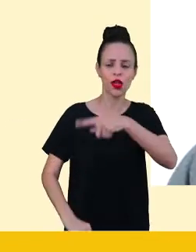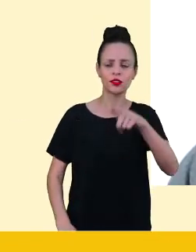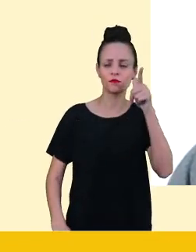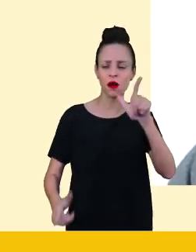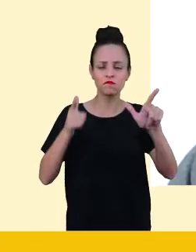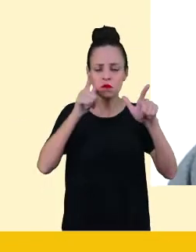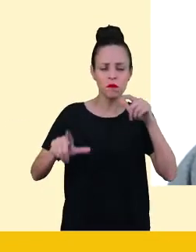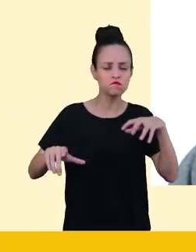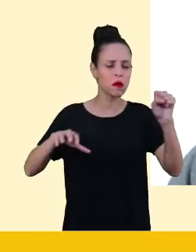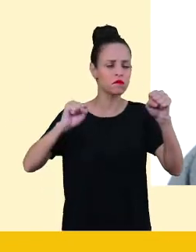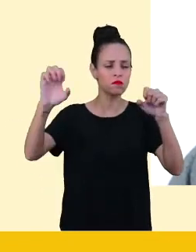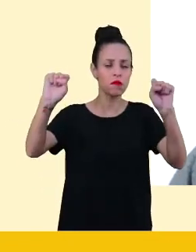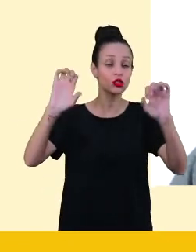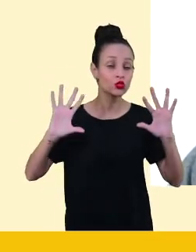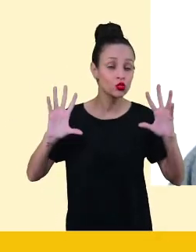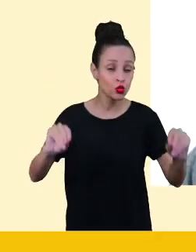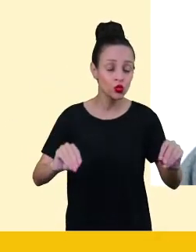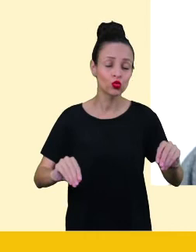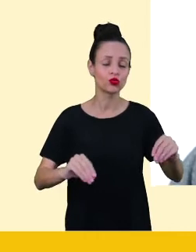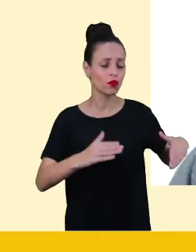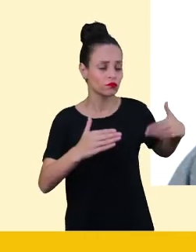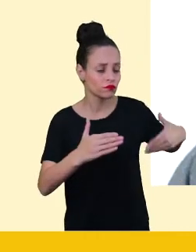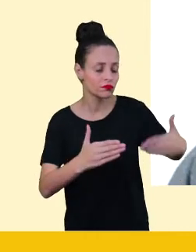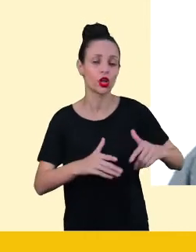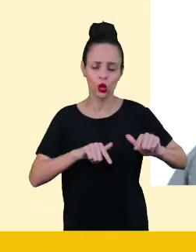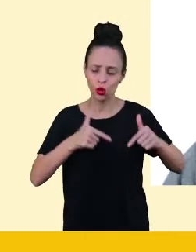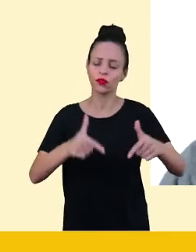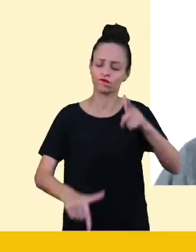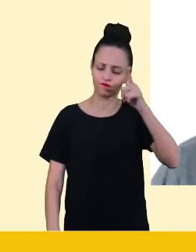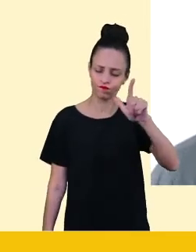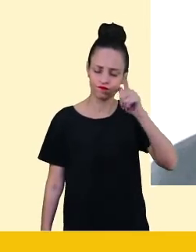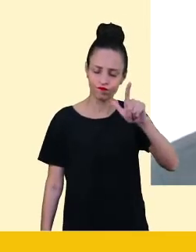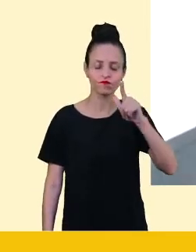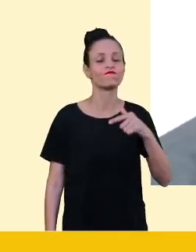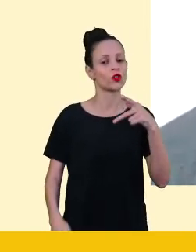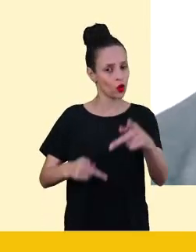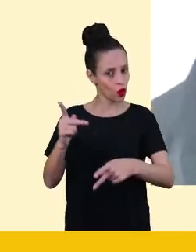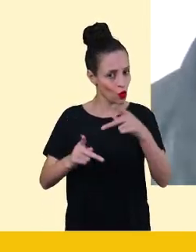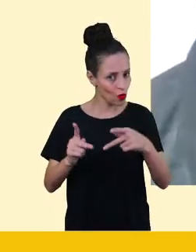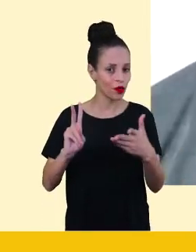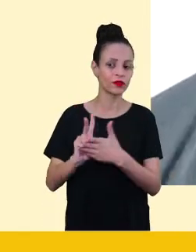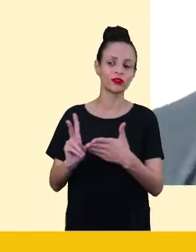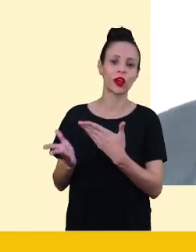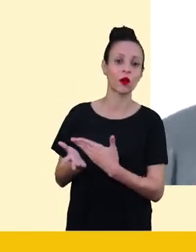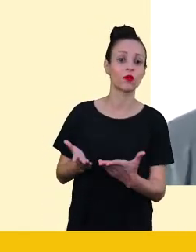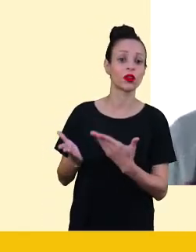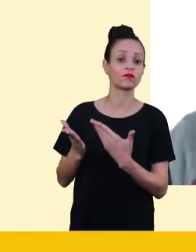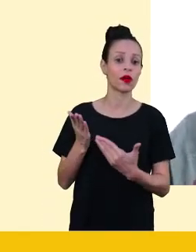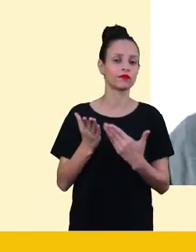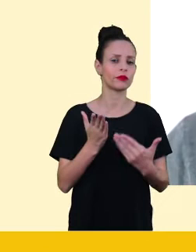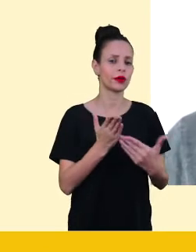né, conquistadas com muita luta, os povos indígenas começaram a perder, né?